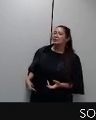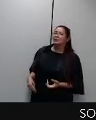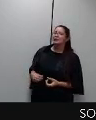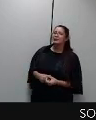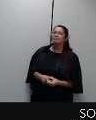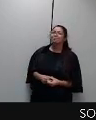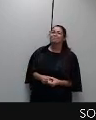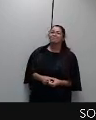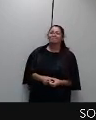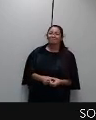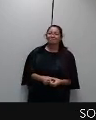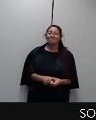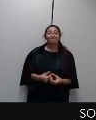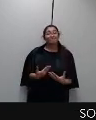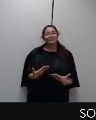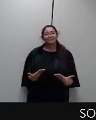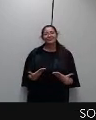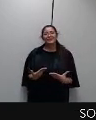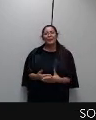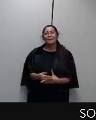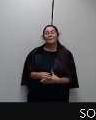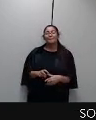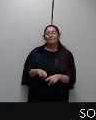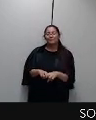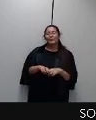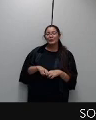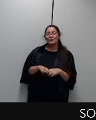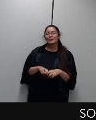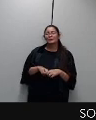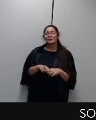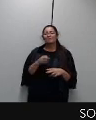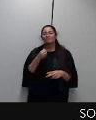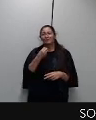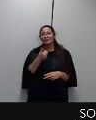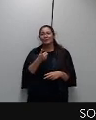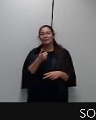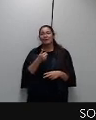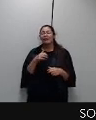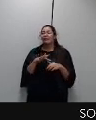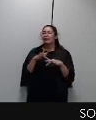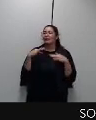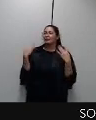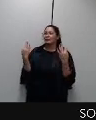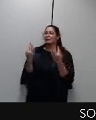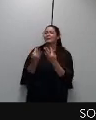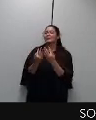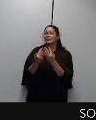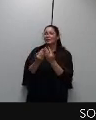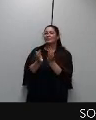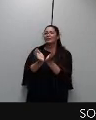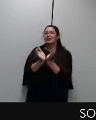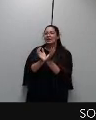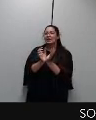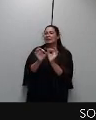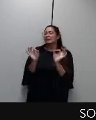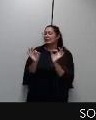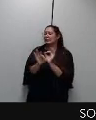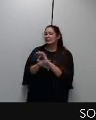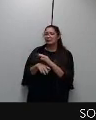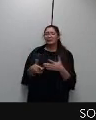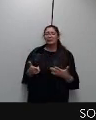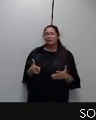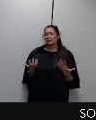é por isso que eu bem então a turma por unanimidade negou provimento ao agravo interno